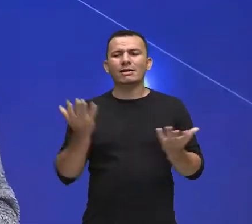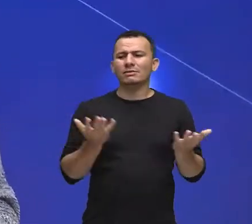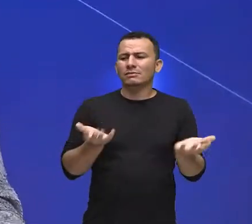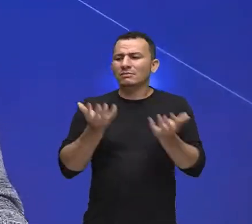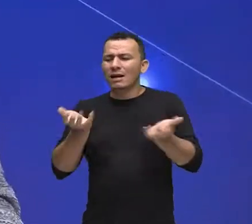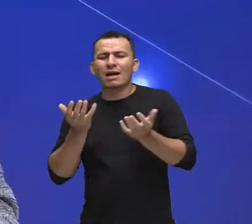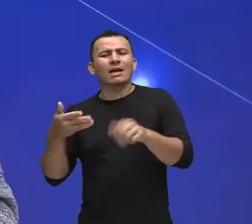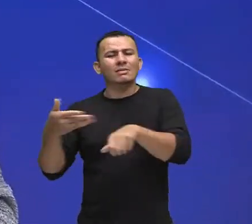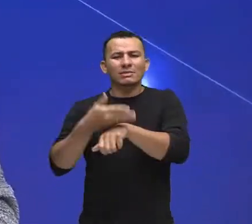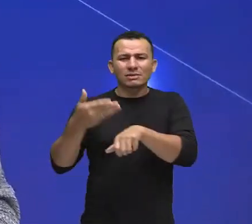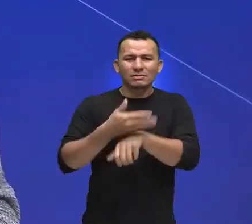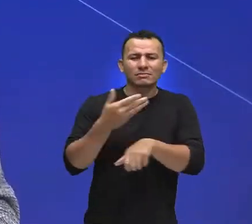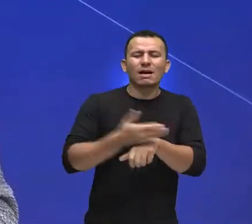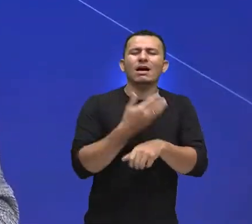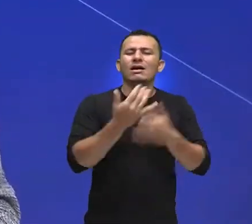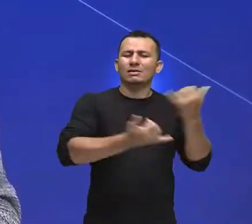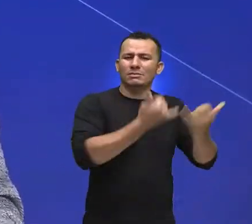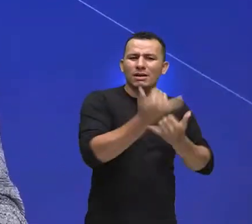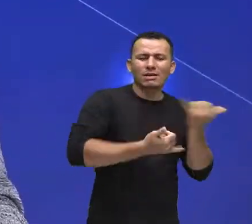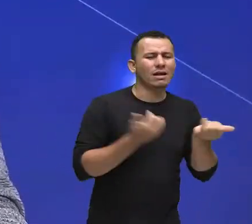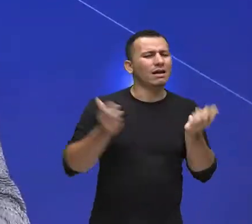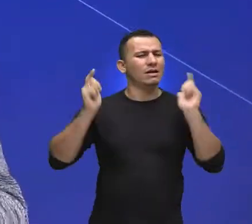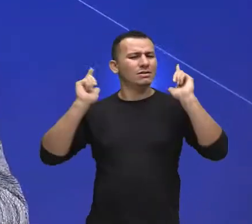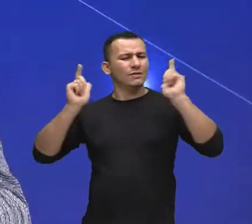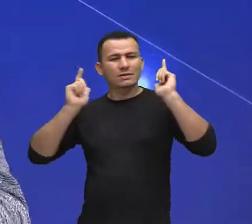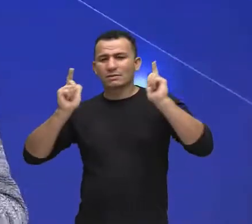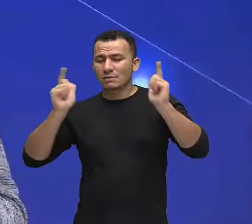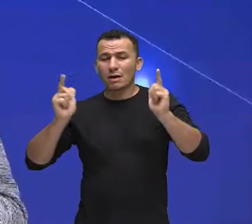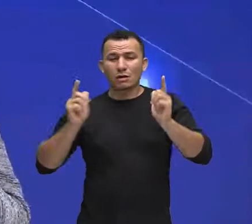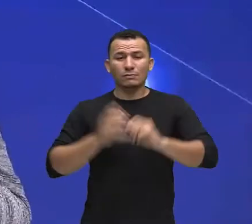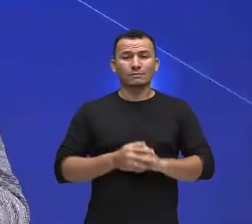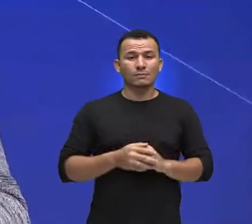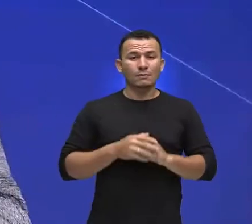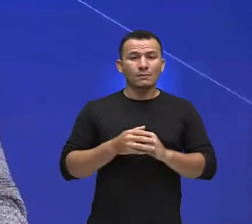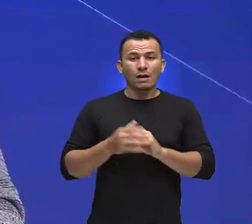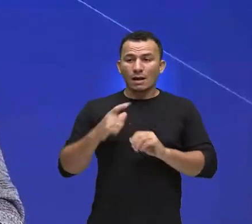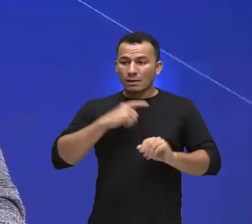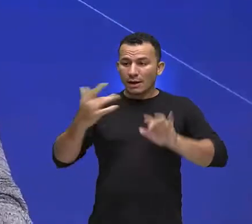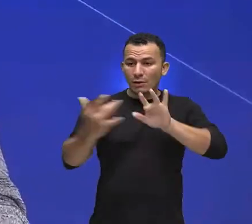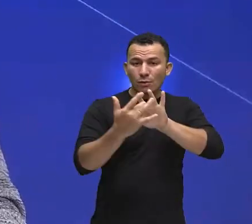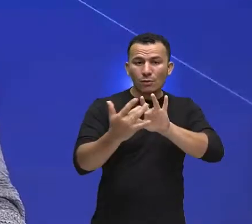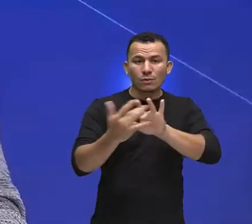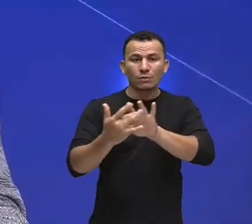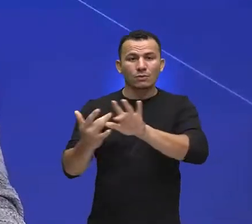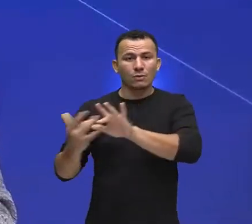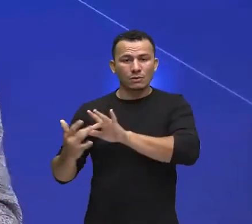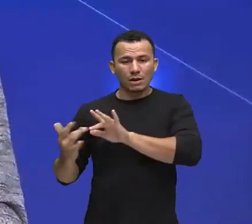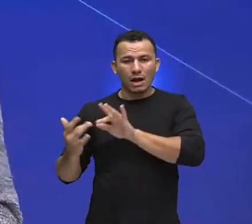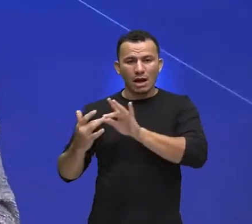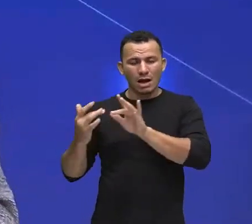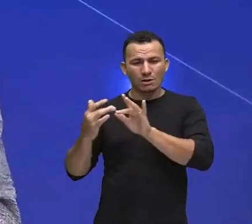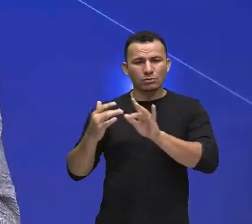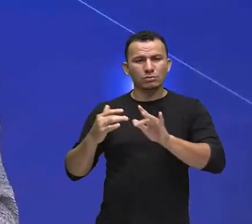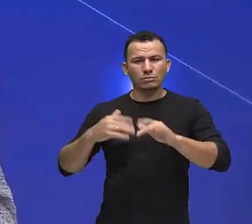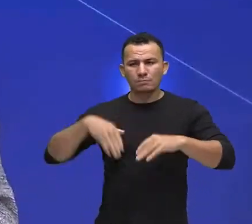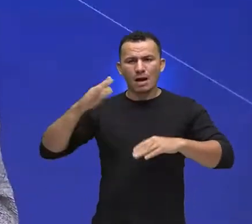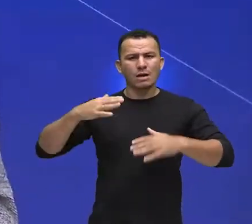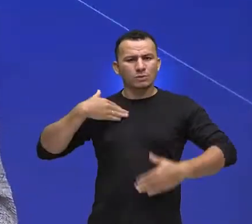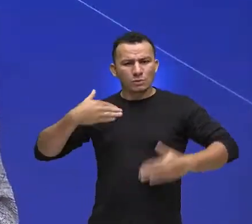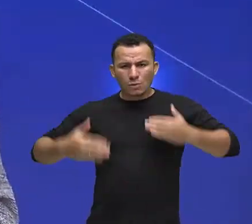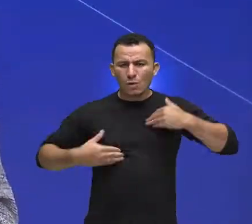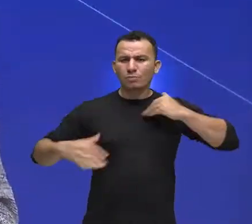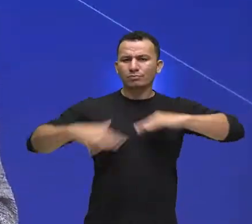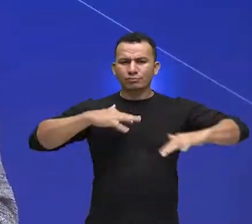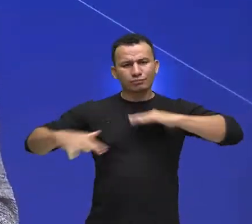do lúdico, do fantasiar, do divertir. E aí quando acessa essa dimensão do mais física, mais de corpo, mais